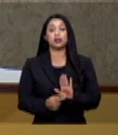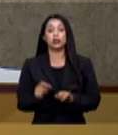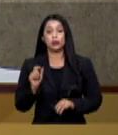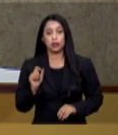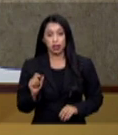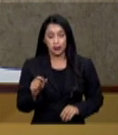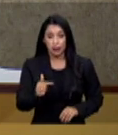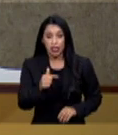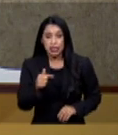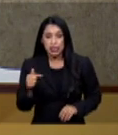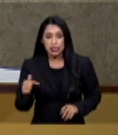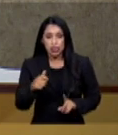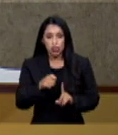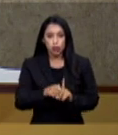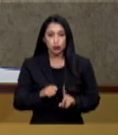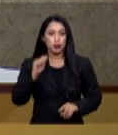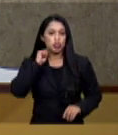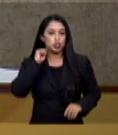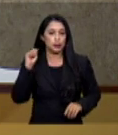em